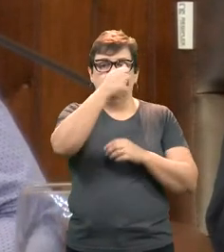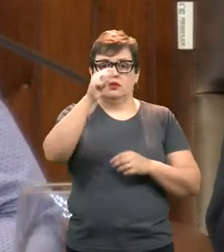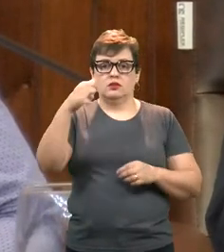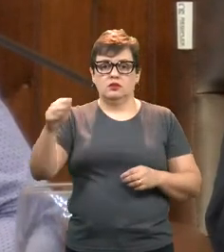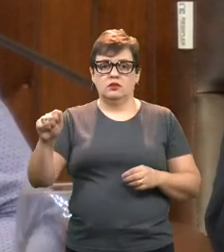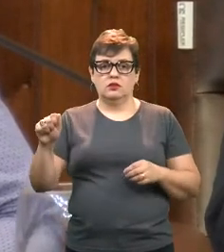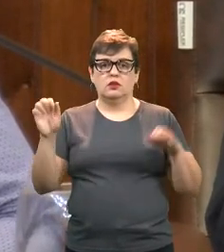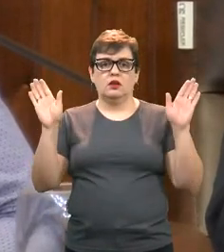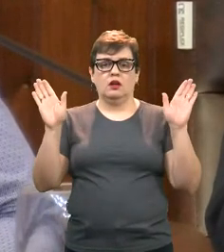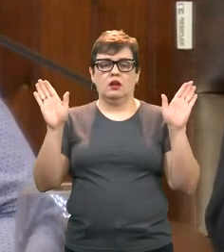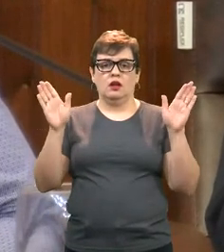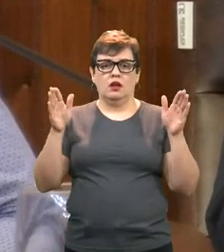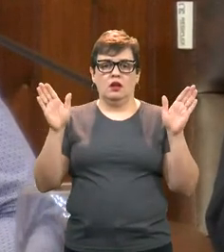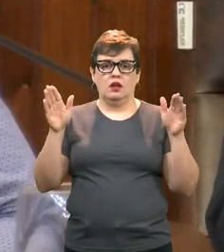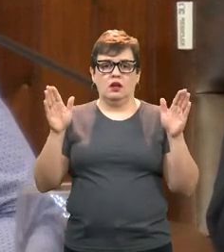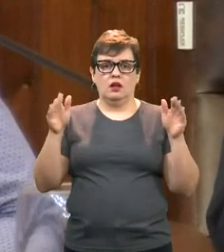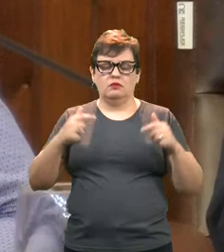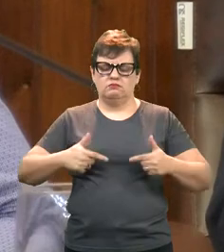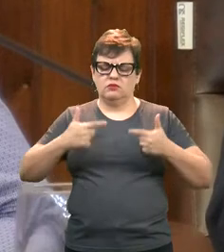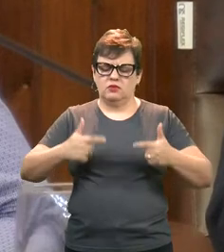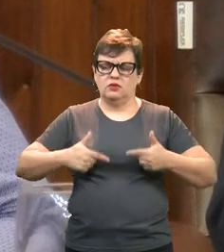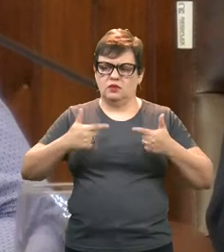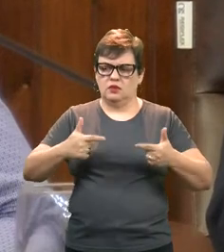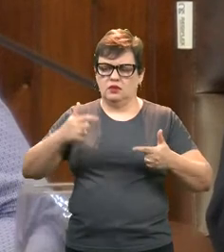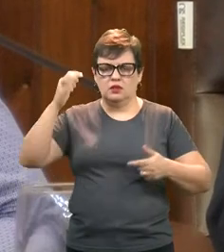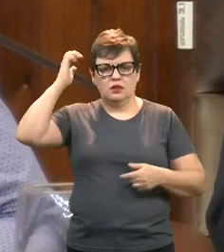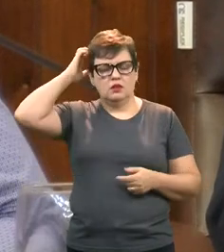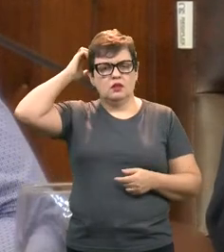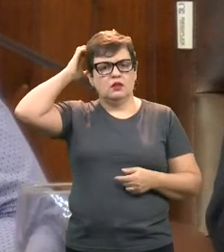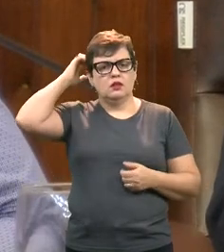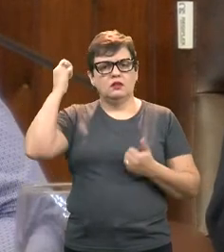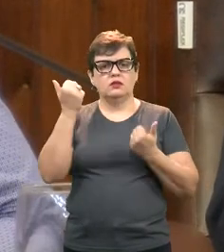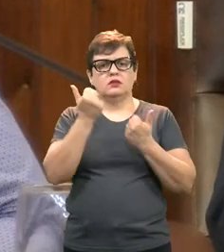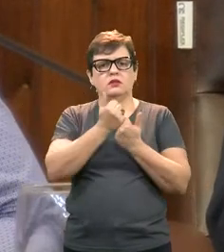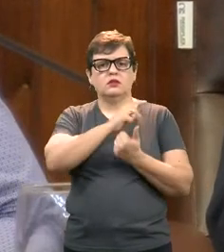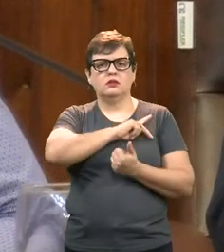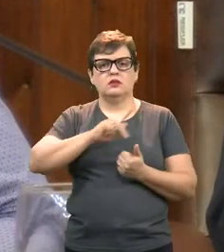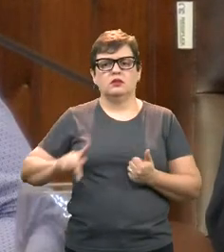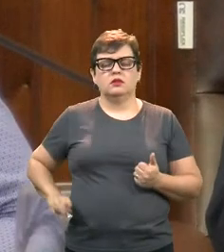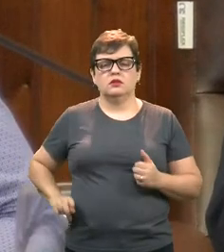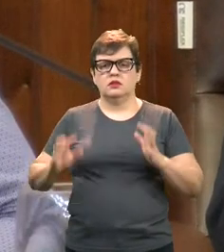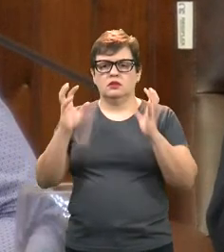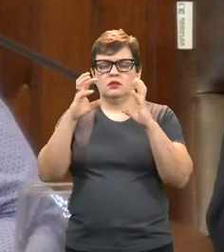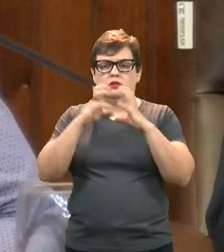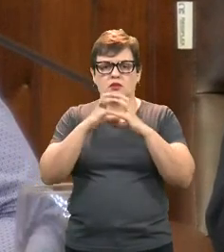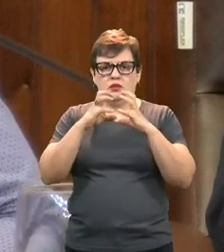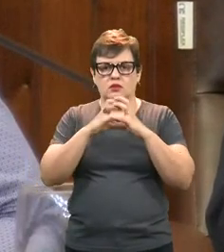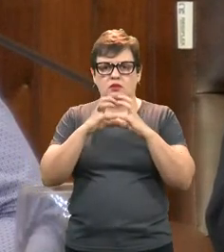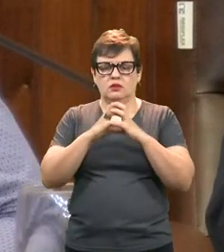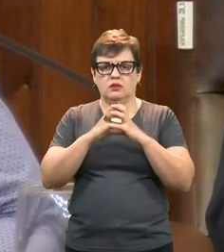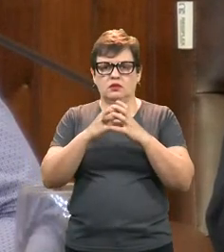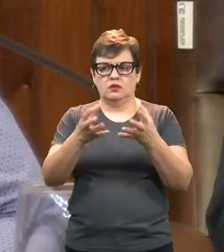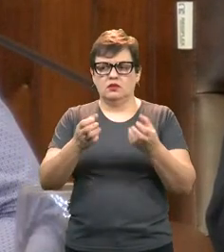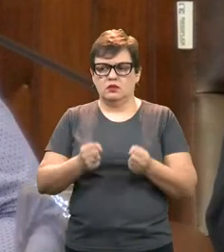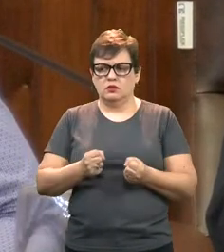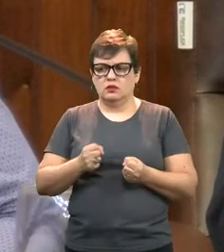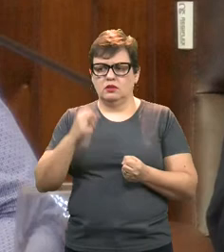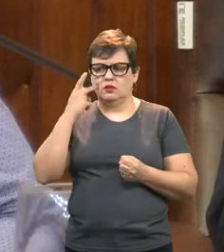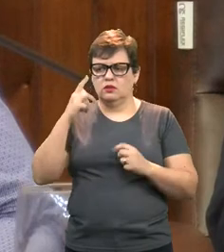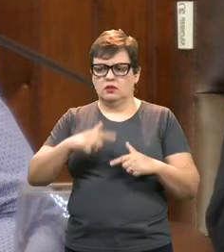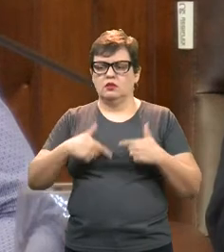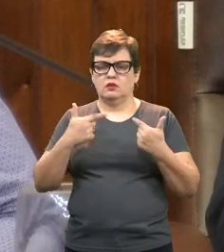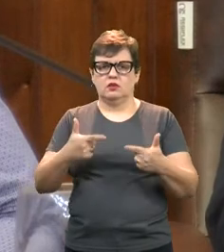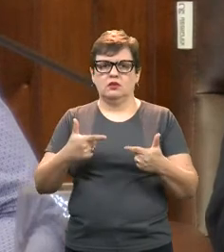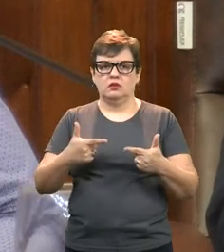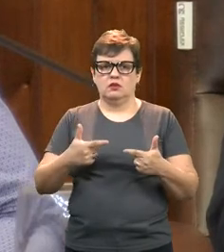Anjos Guerreiros e vice-presidente da Comissão de Acolhimento da Associação Canábica em Defesa da Vida,